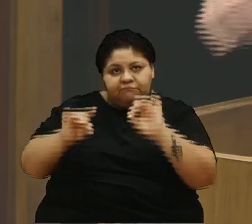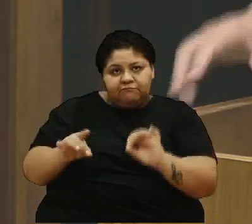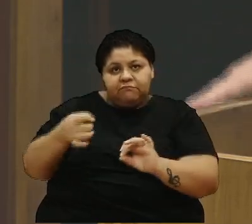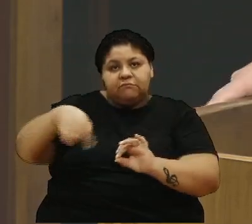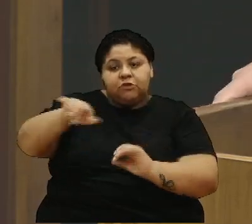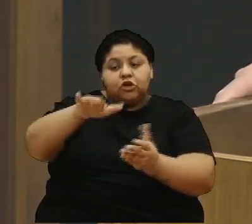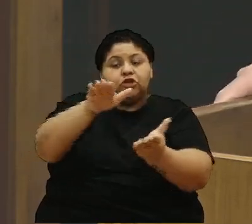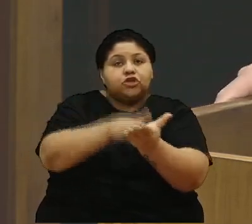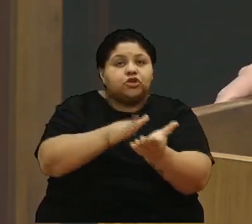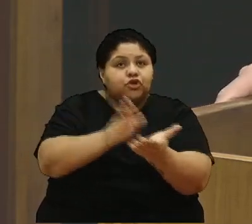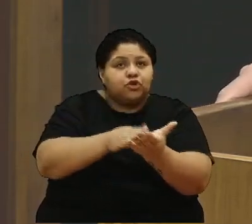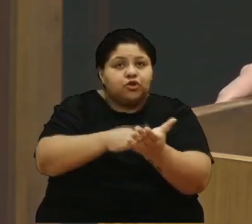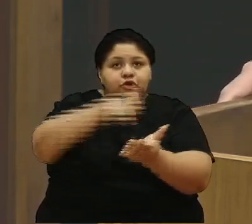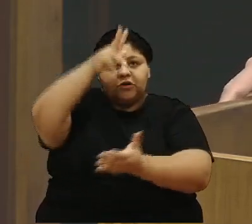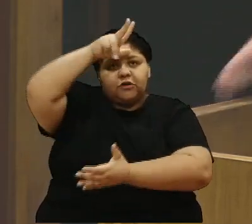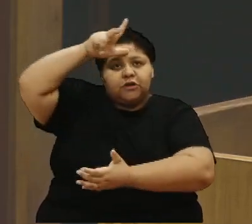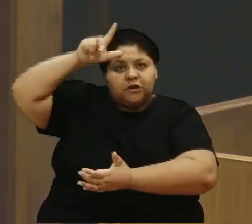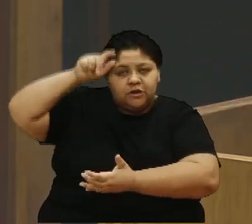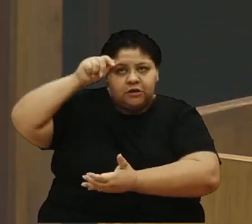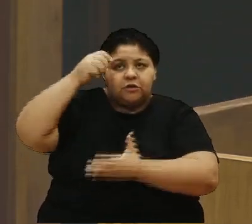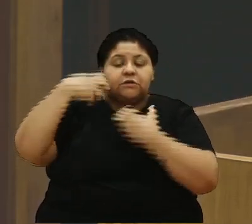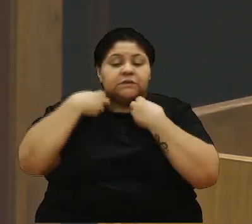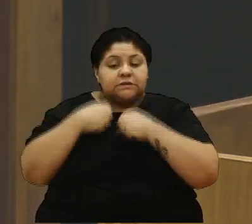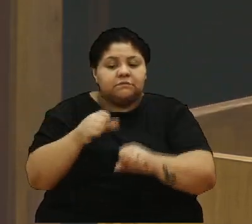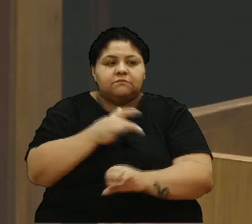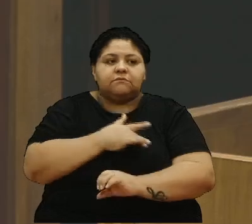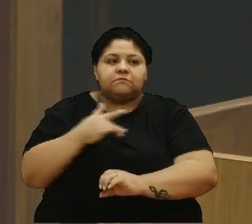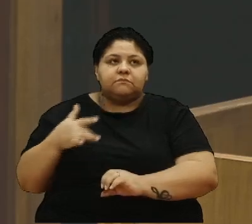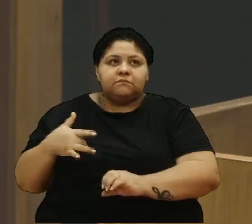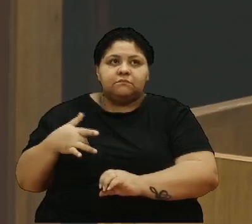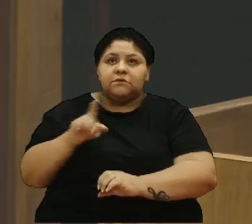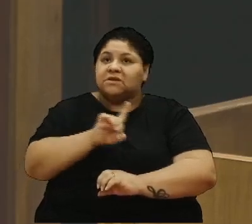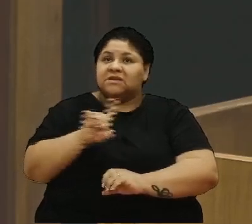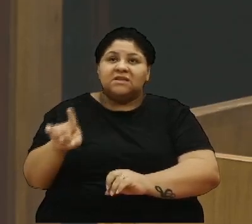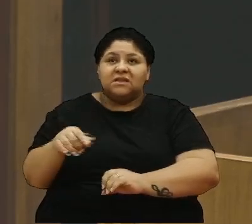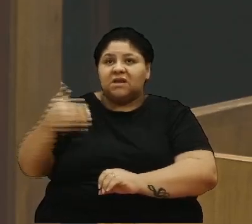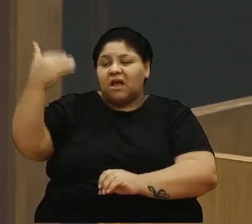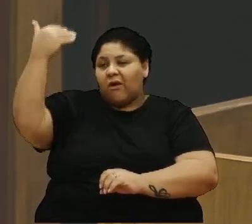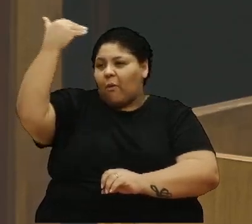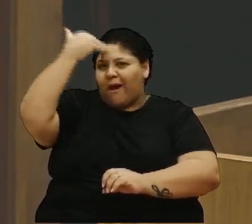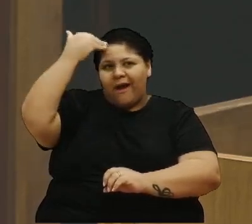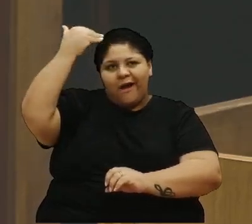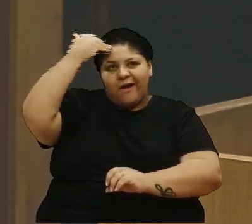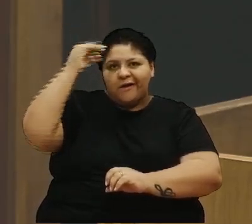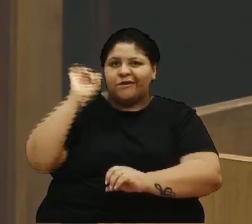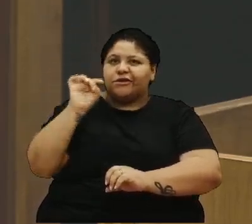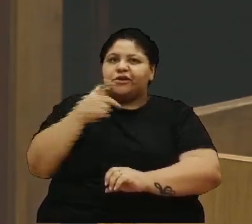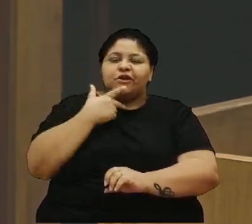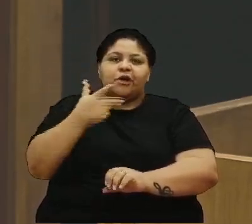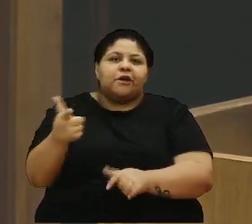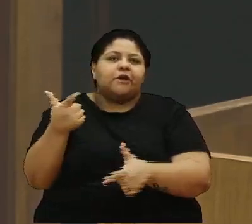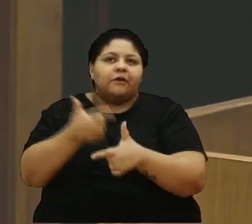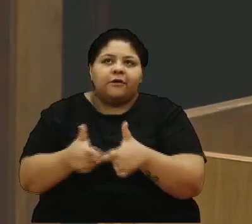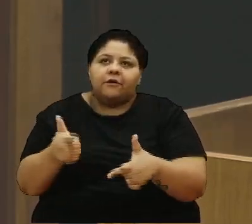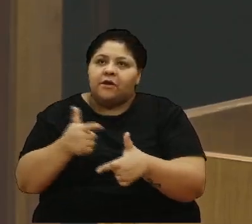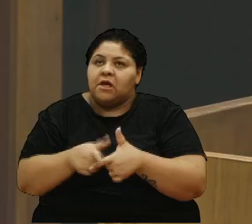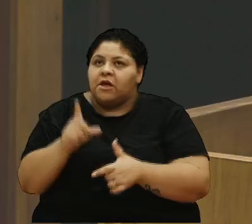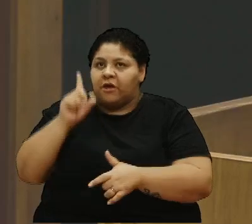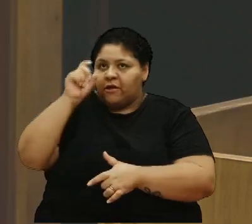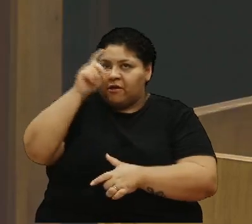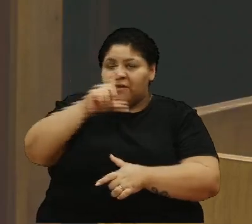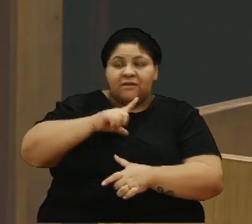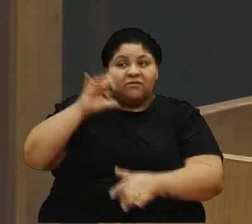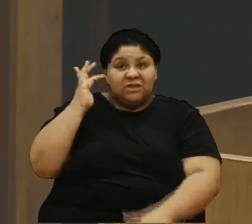vamos cobrar da Prefeitura, da Secretaria de Saúde. Não adianta exclusivamente dizer que o problema é complexo e que não